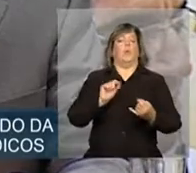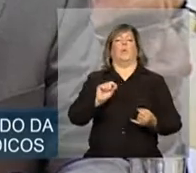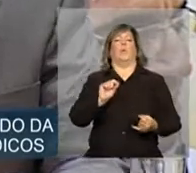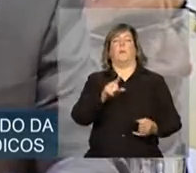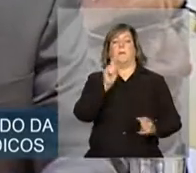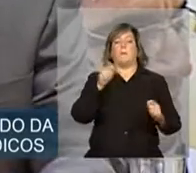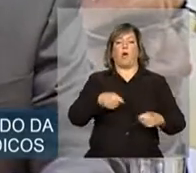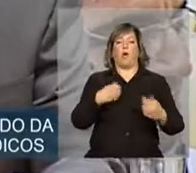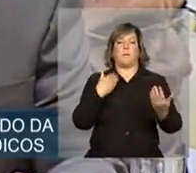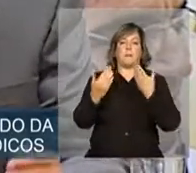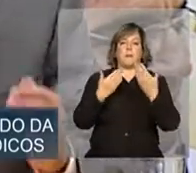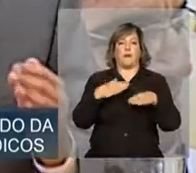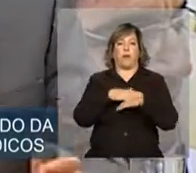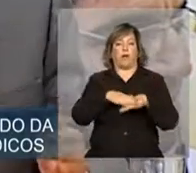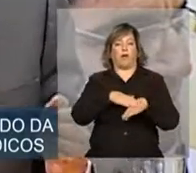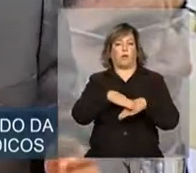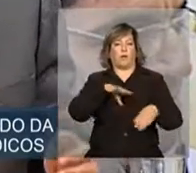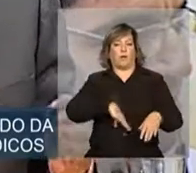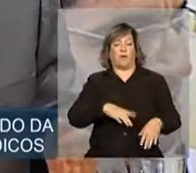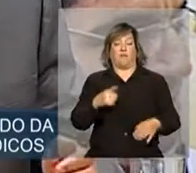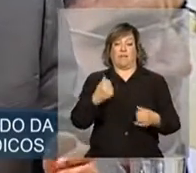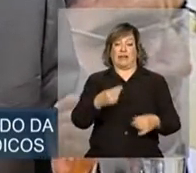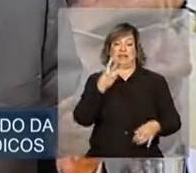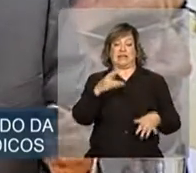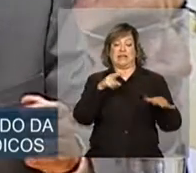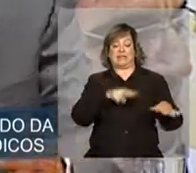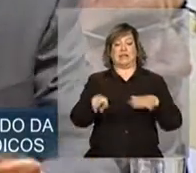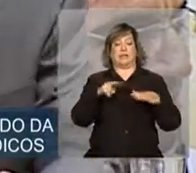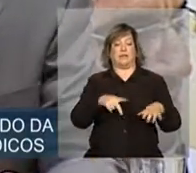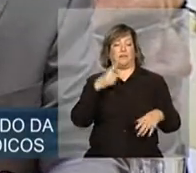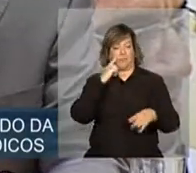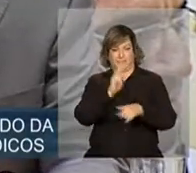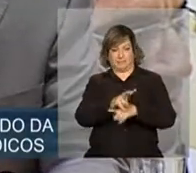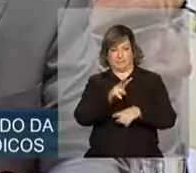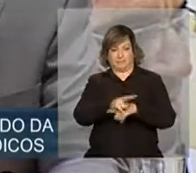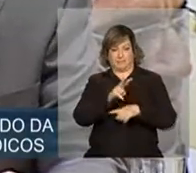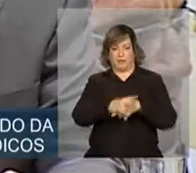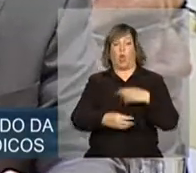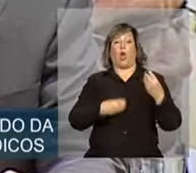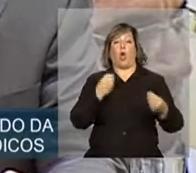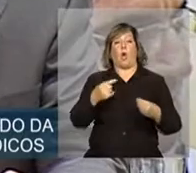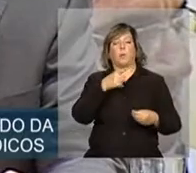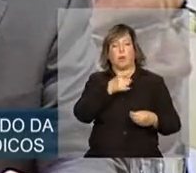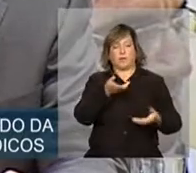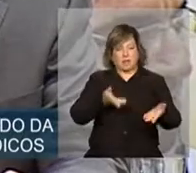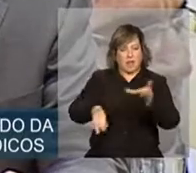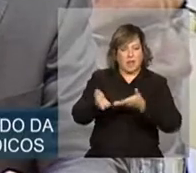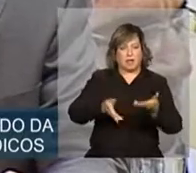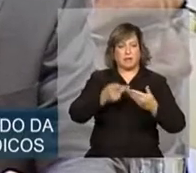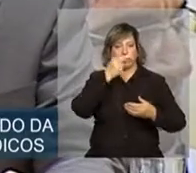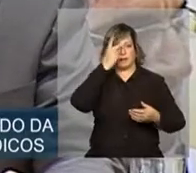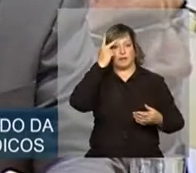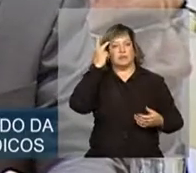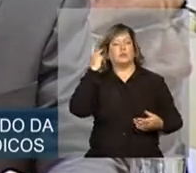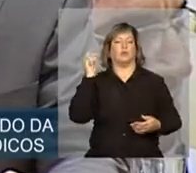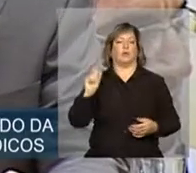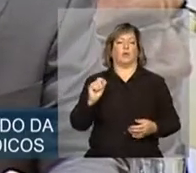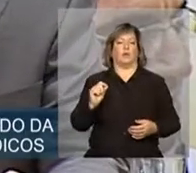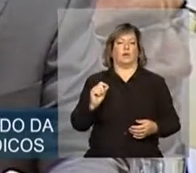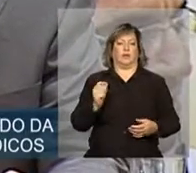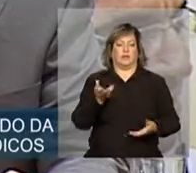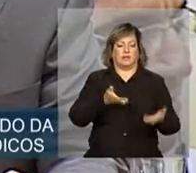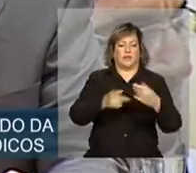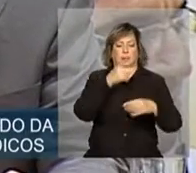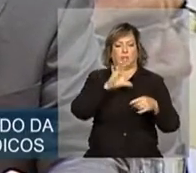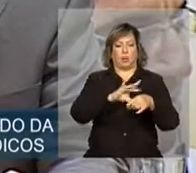capacidade de comunicar vai ficar três semanas acompanhando com que esse profissional lida com o paciente né como que acompanha o